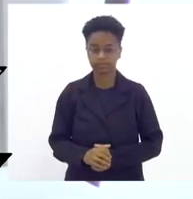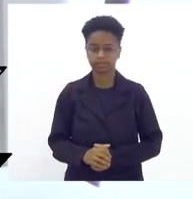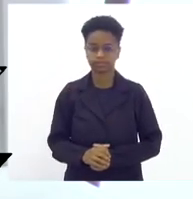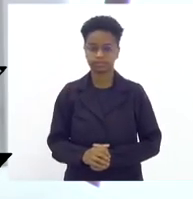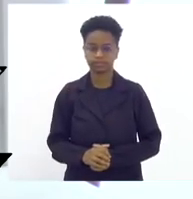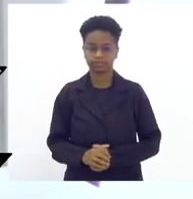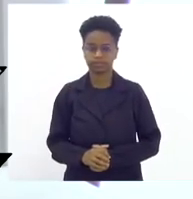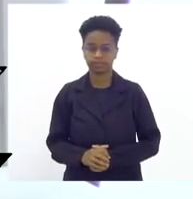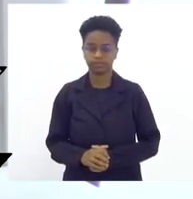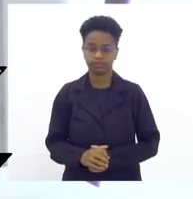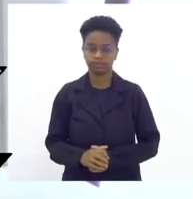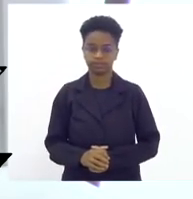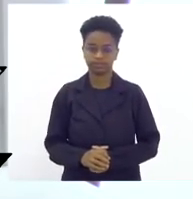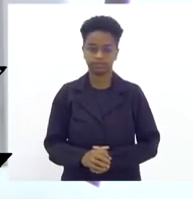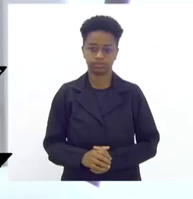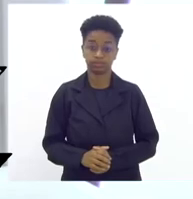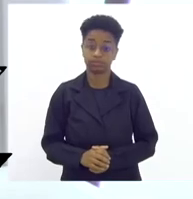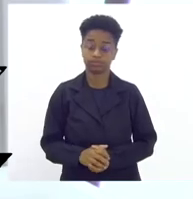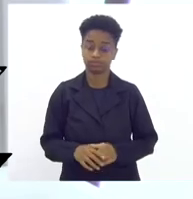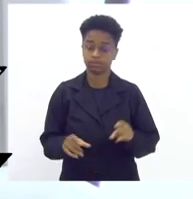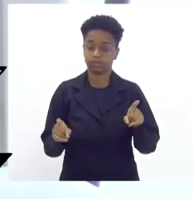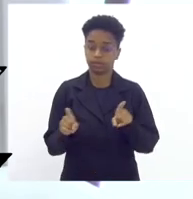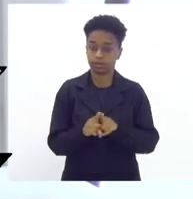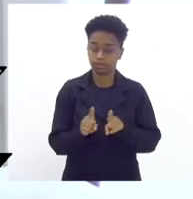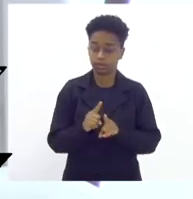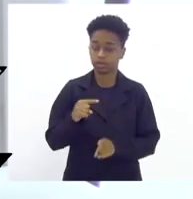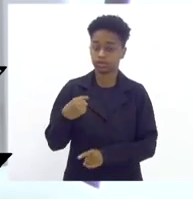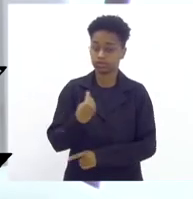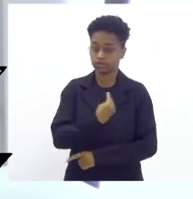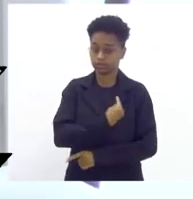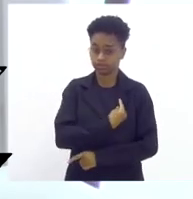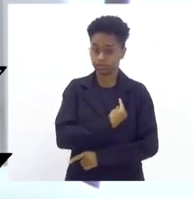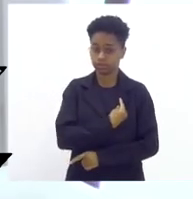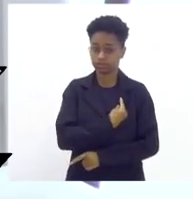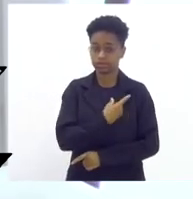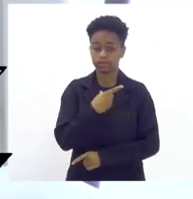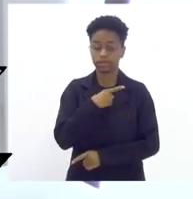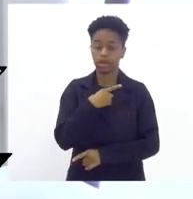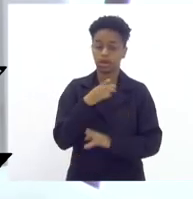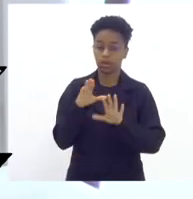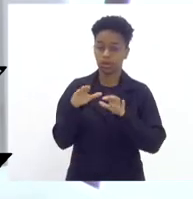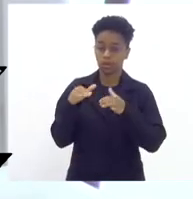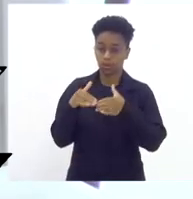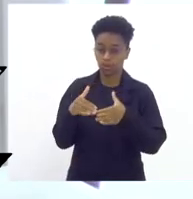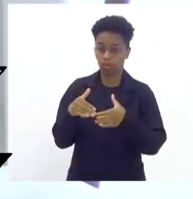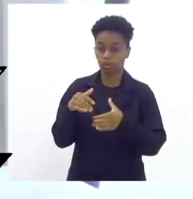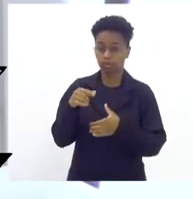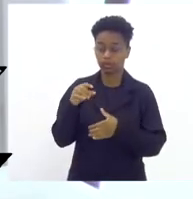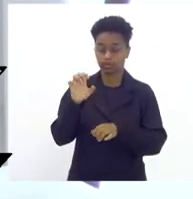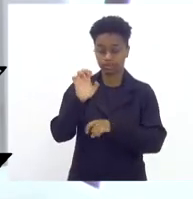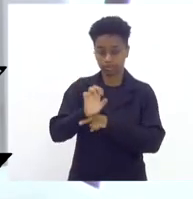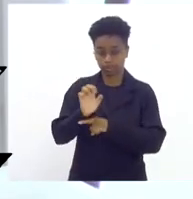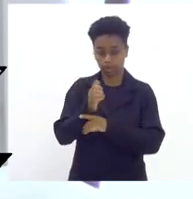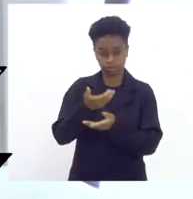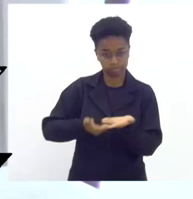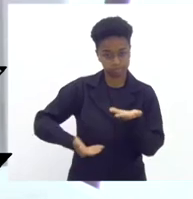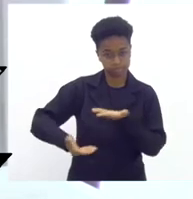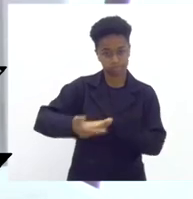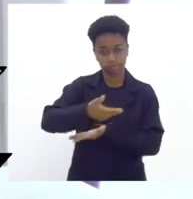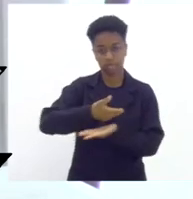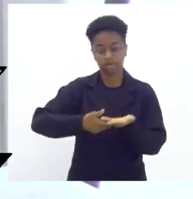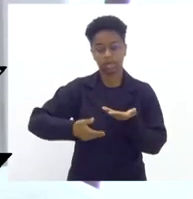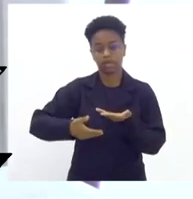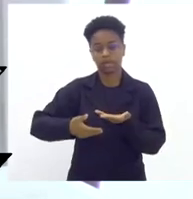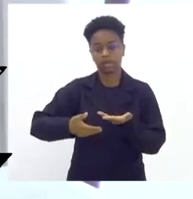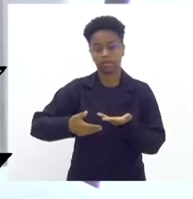é nós temos aqui também um comitê Estadual intersetorial de política de atenção dos